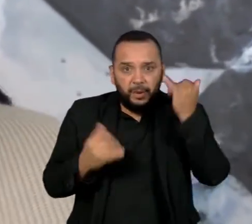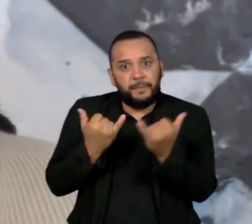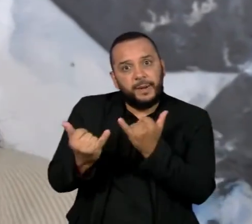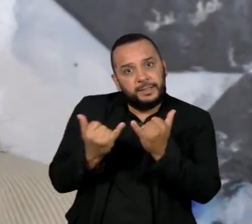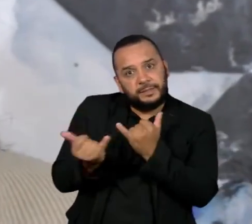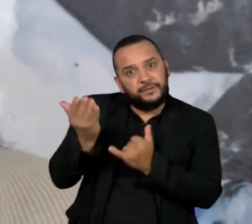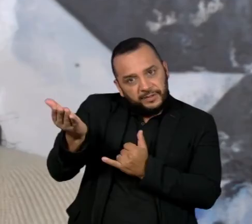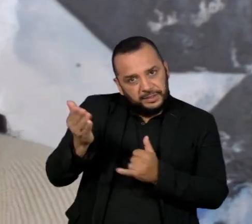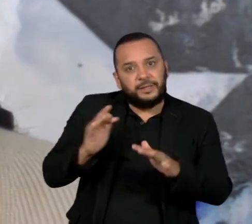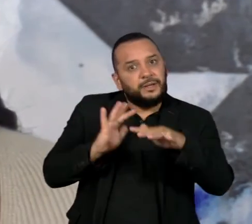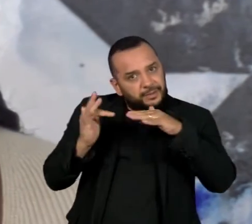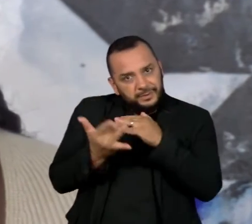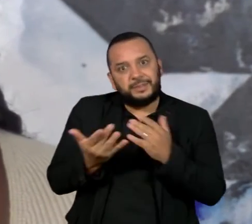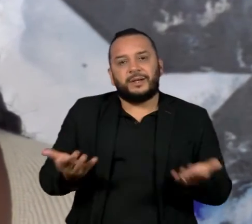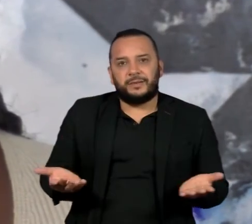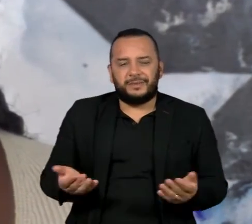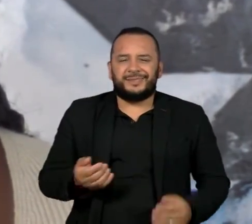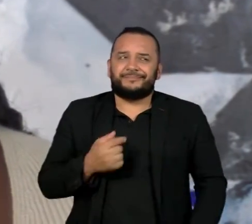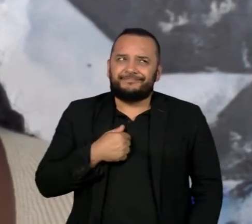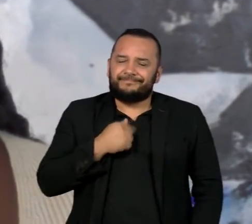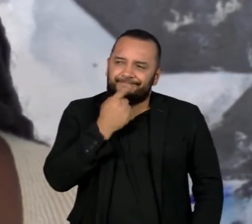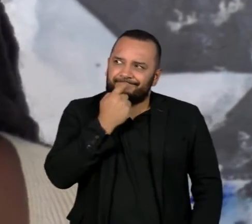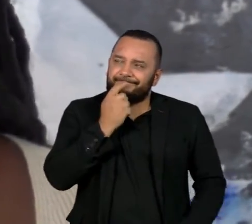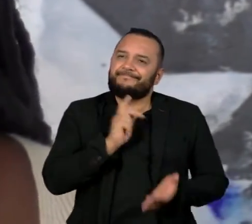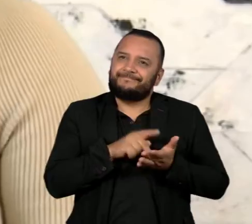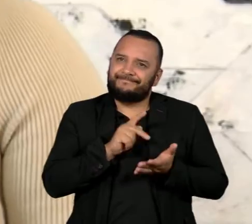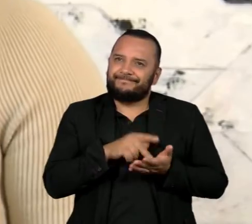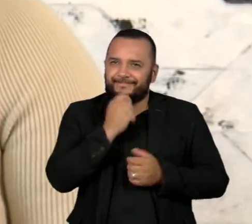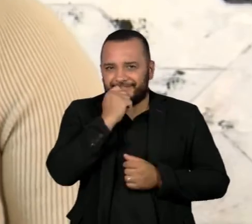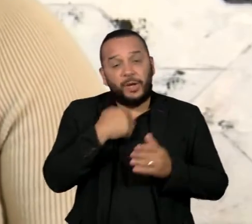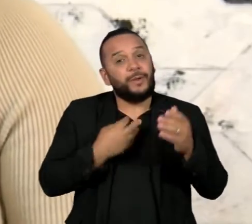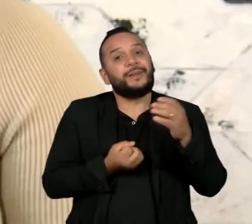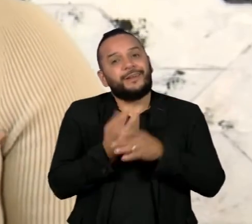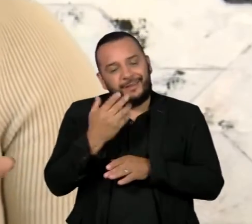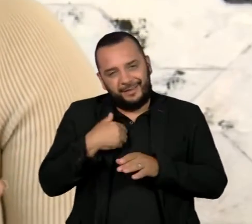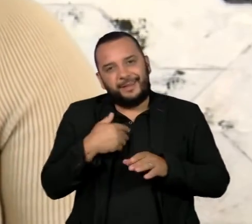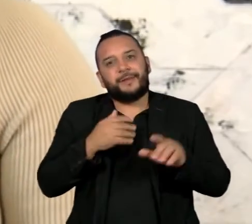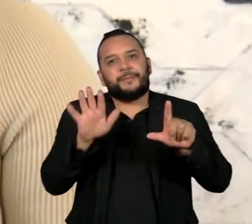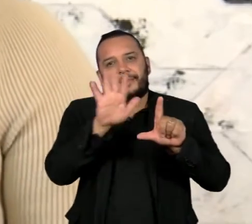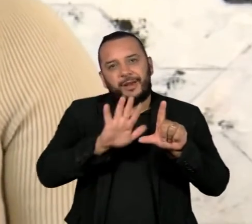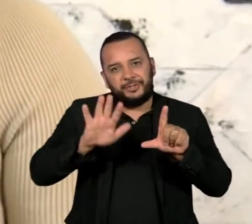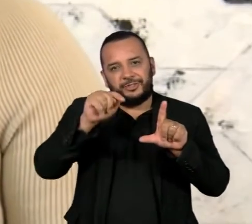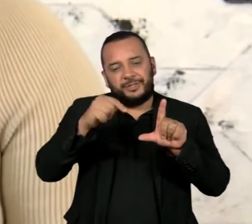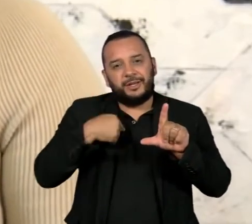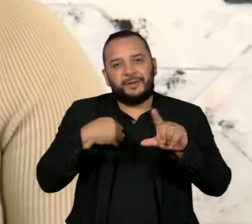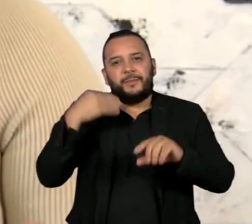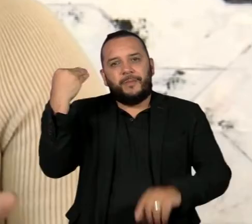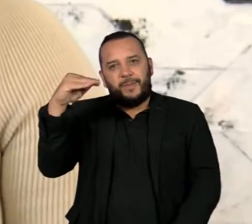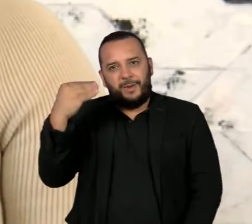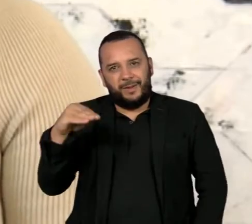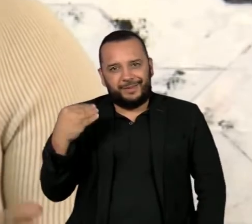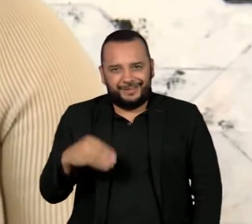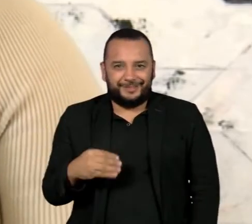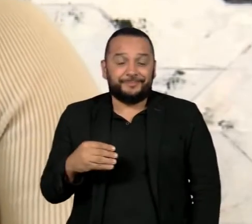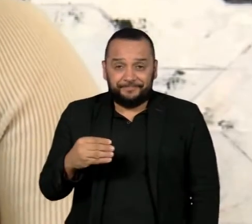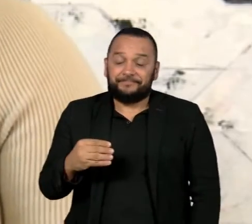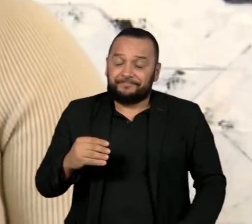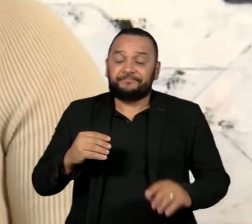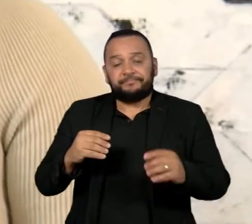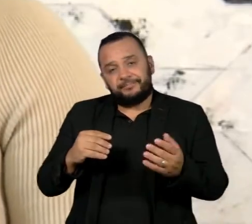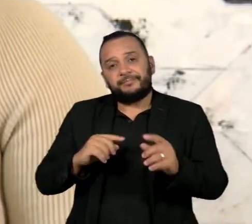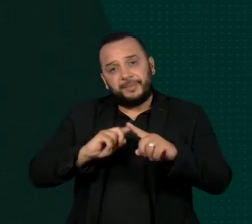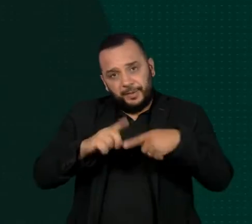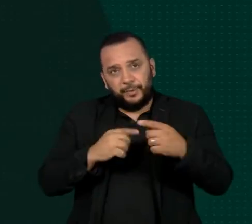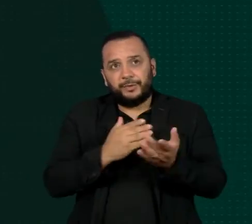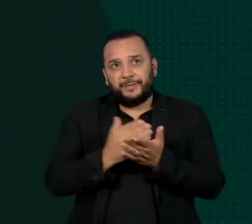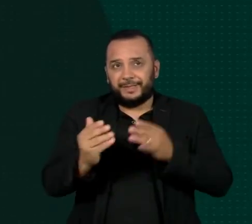rede social. E eu falei assim, é verdade. Aí fui, criei o canal, criei o blog, que no tempo era blog, e comecei também no